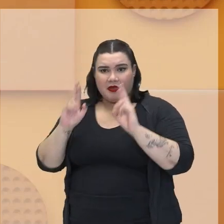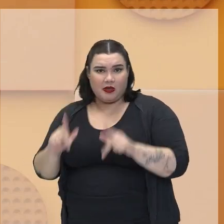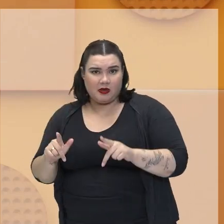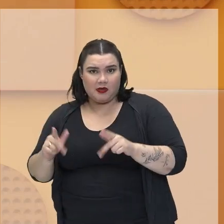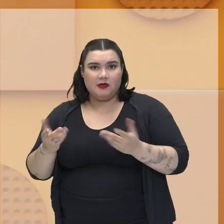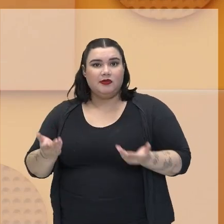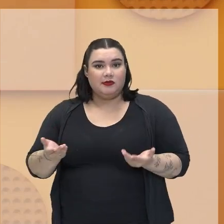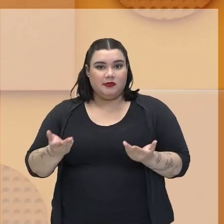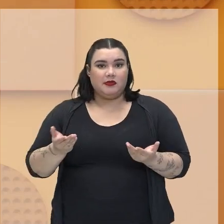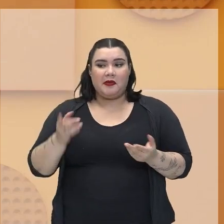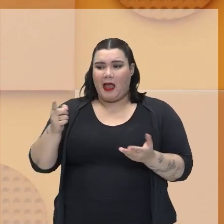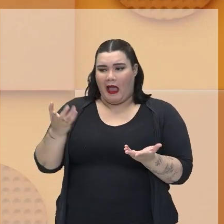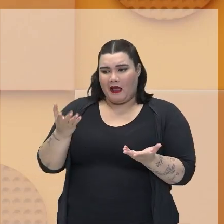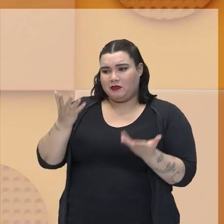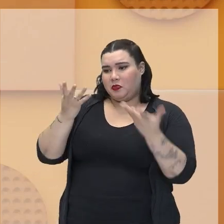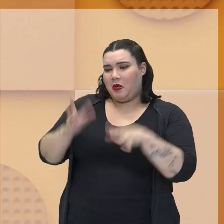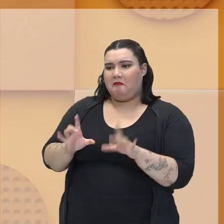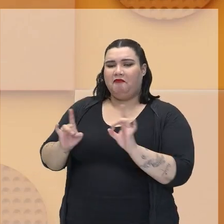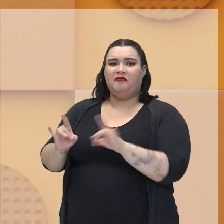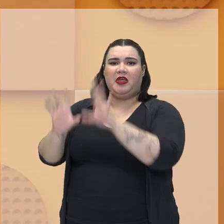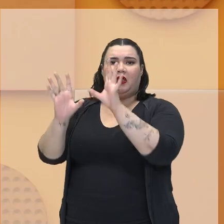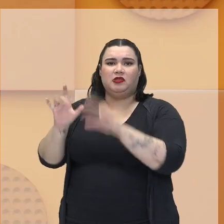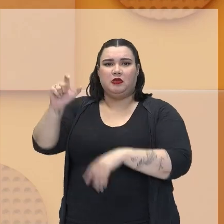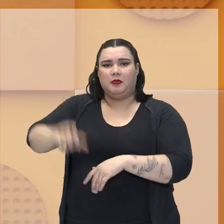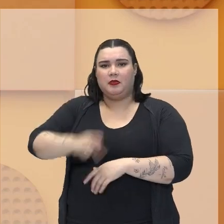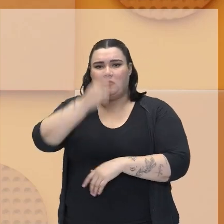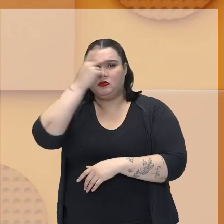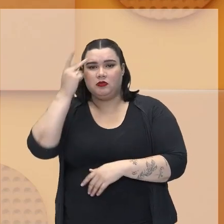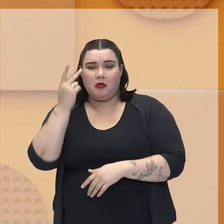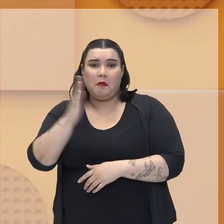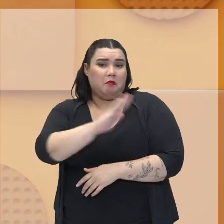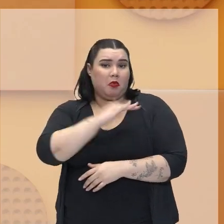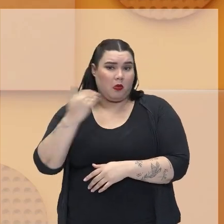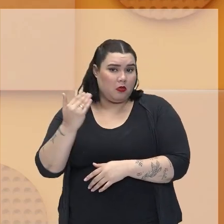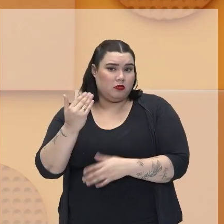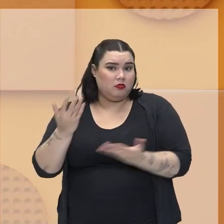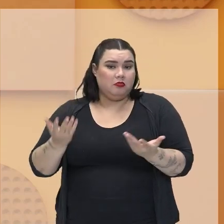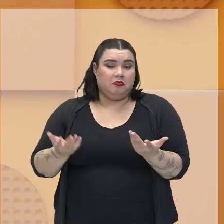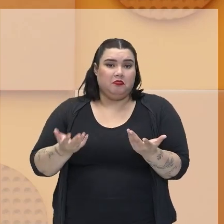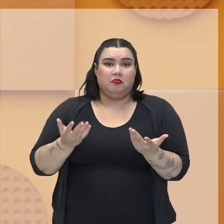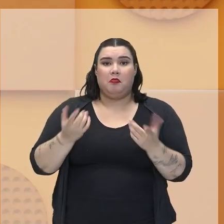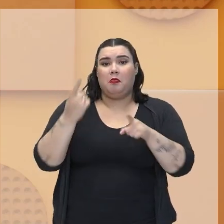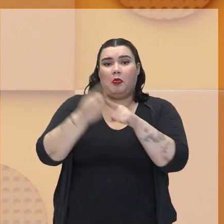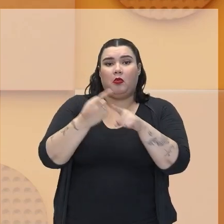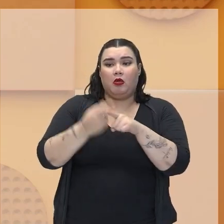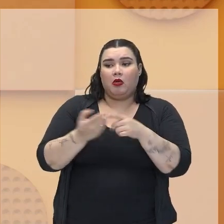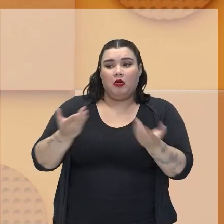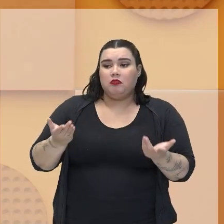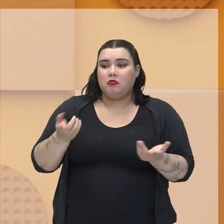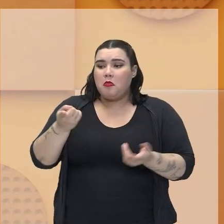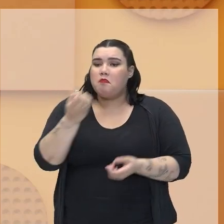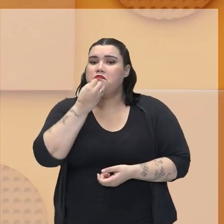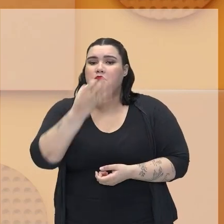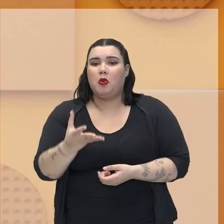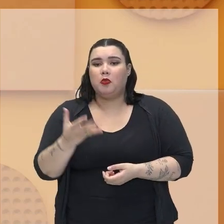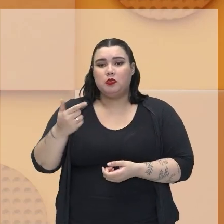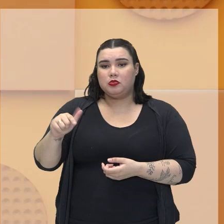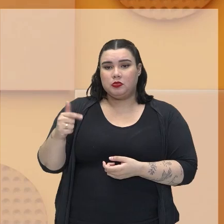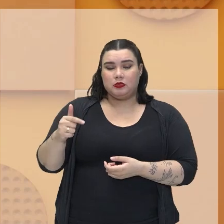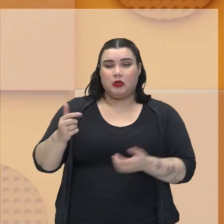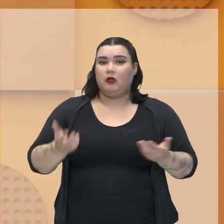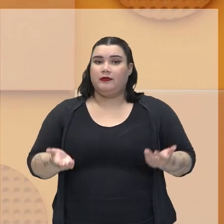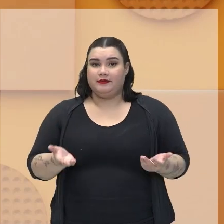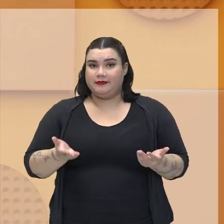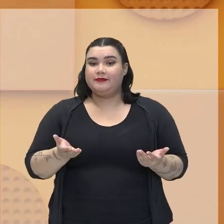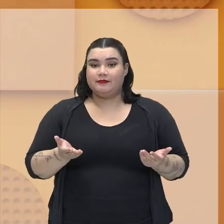vezes era vendido e comprado, até mesmo morto, porque não tinha nem sequer alma, por assim dizer. Então a